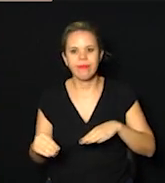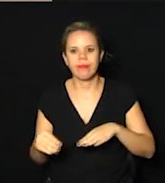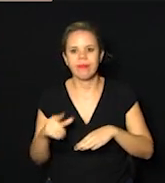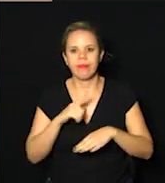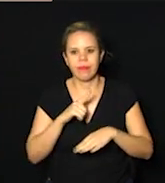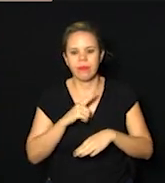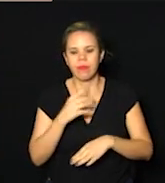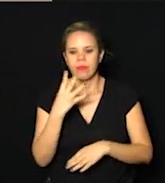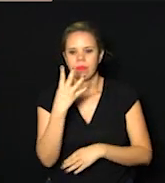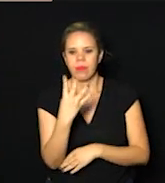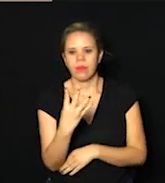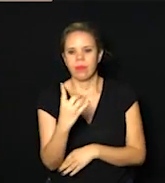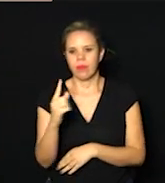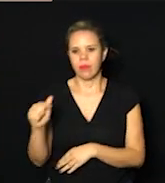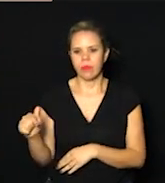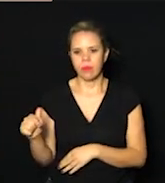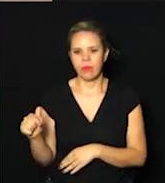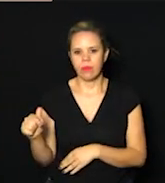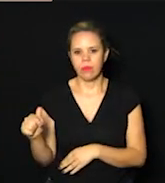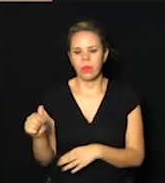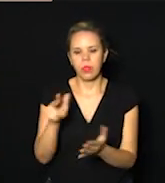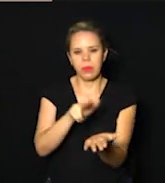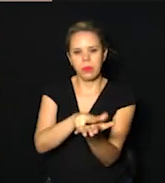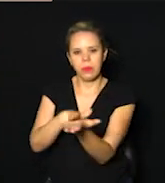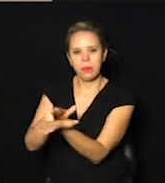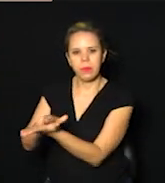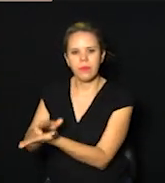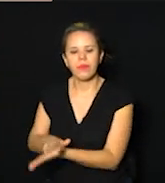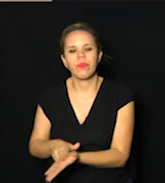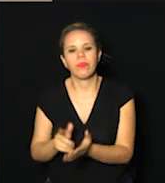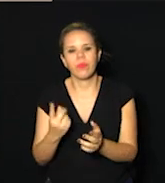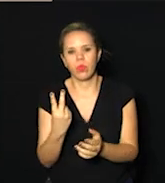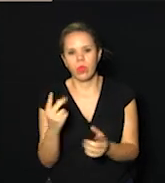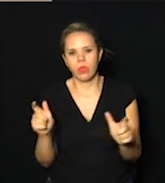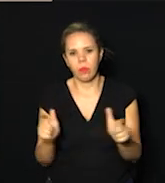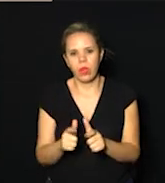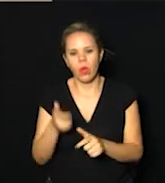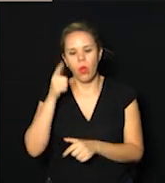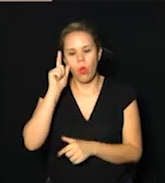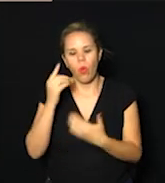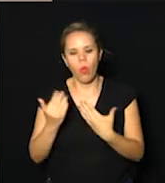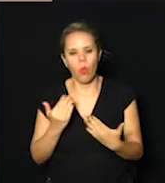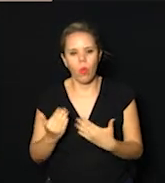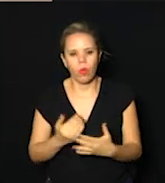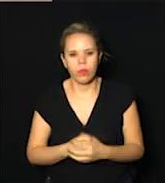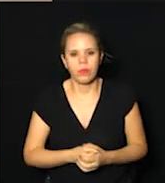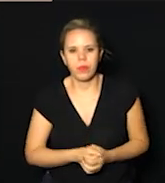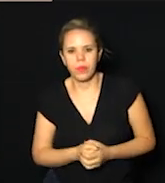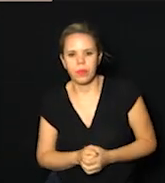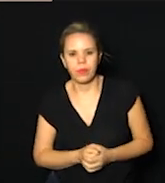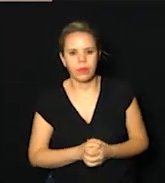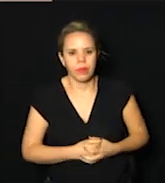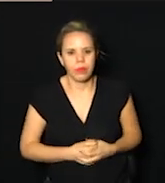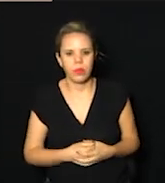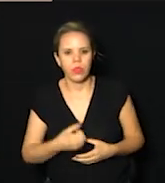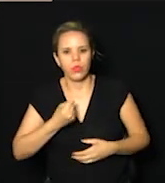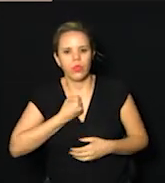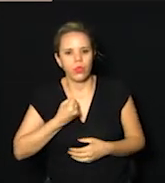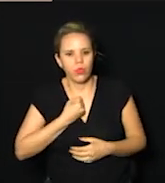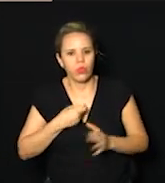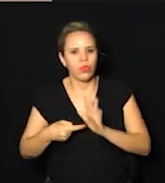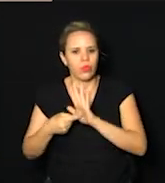temos 417 internados, 2 a menos que ontem. Só que em relação a esses números que